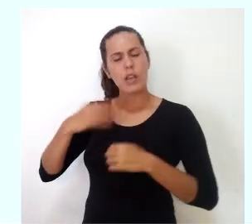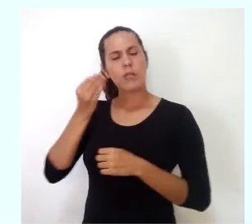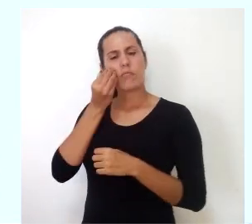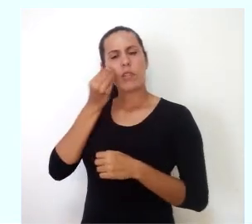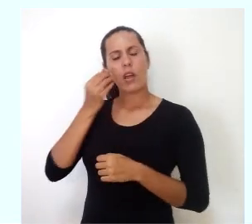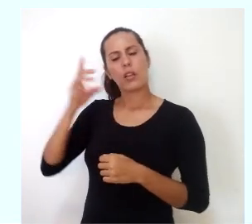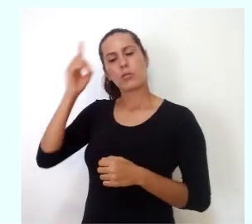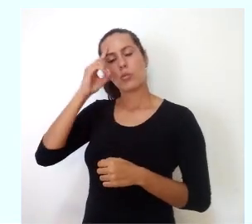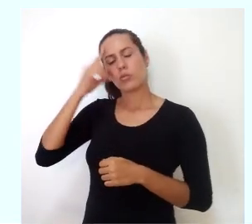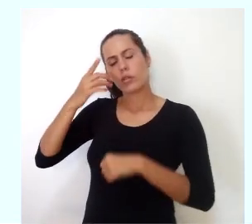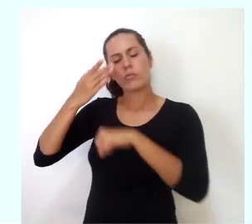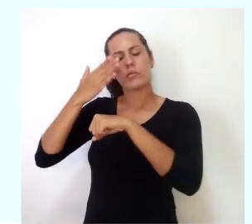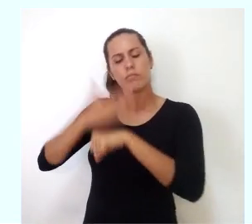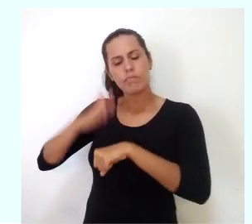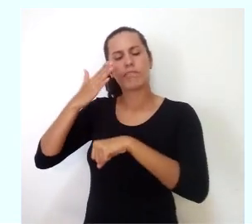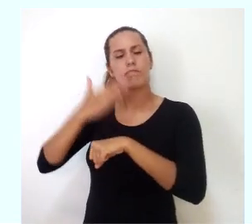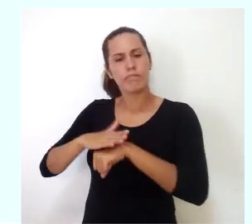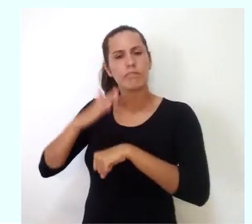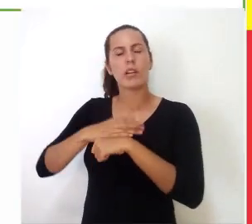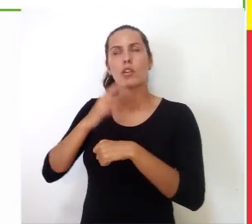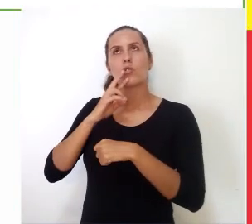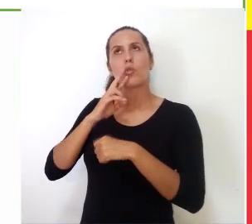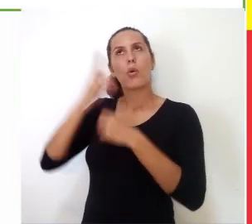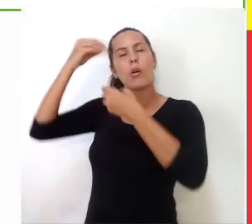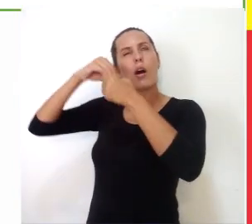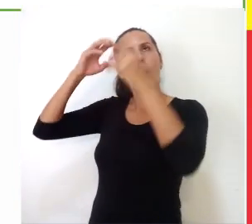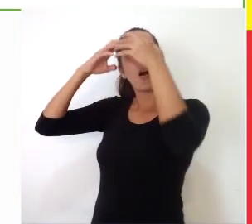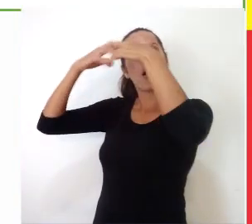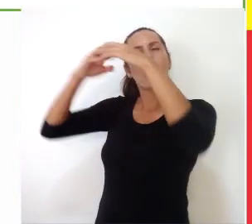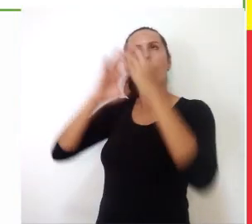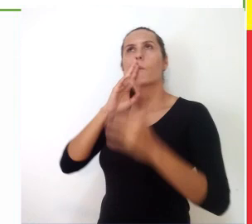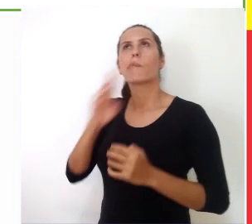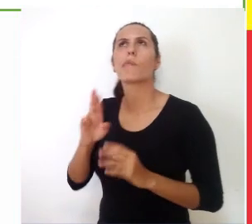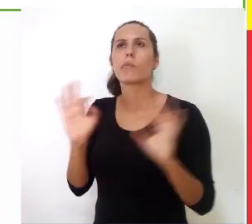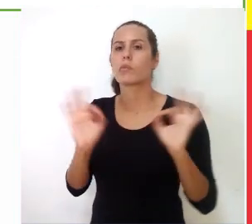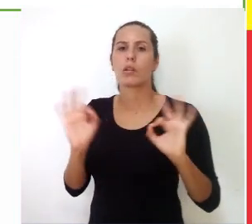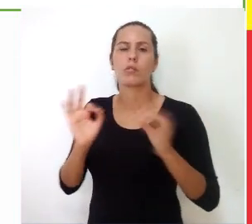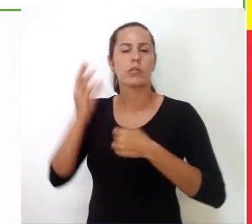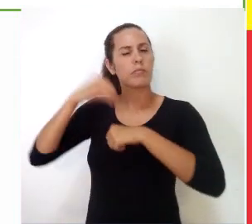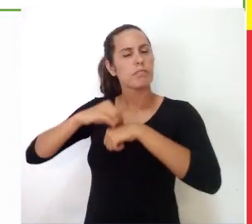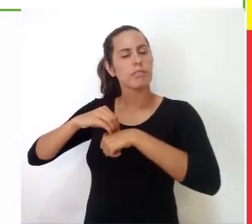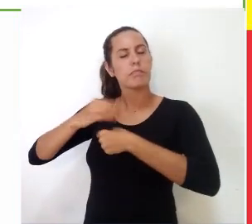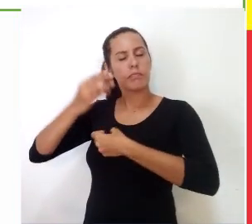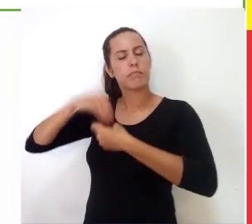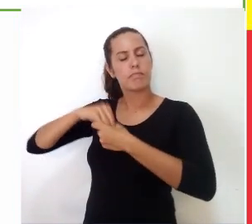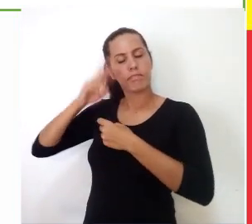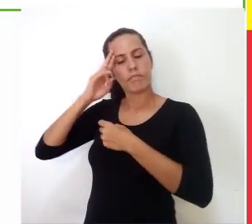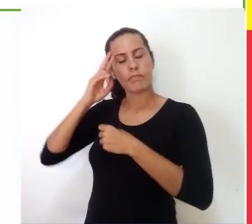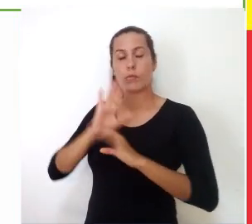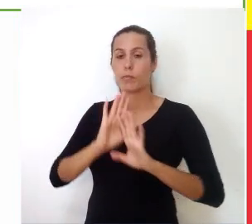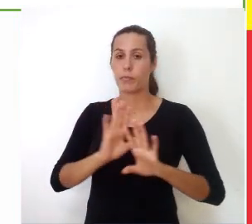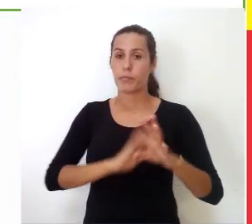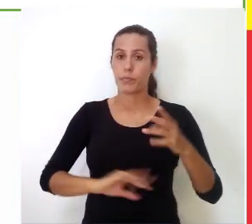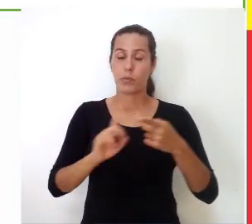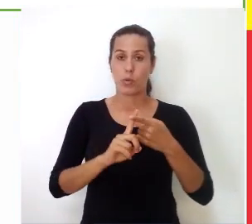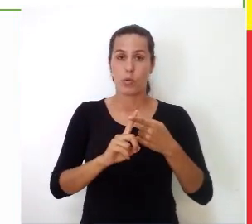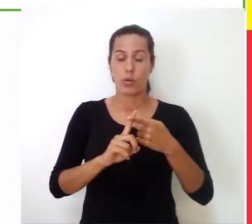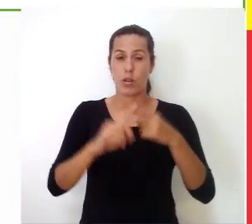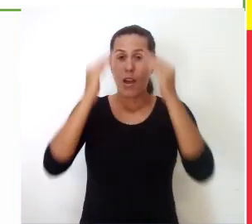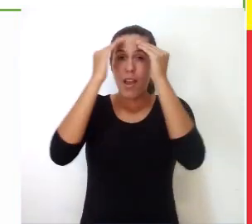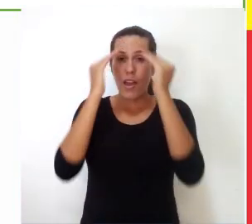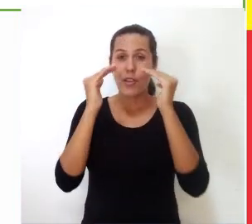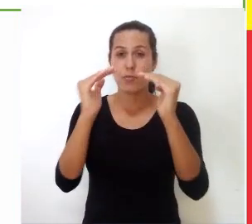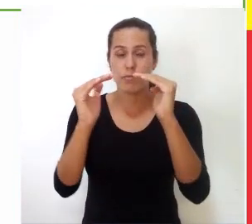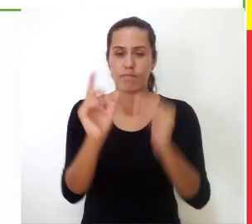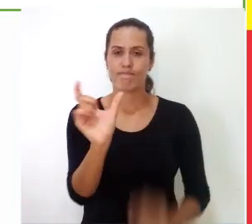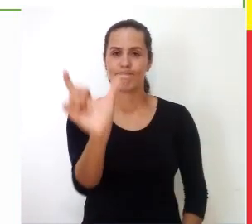só respondendo na mente. Vejam só aqui, nós temos o seguinte ponto. Respeito é uma palavra-chave para